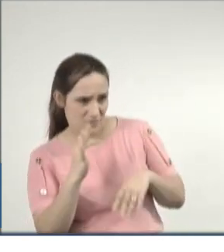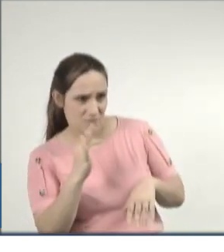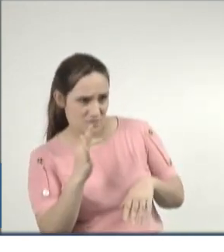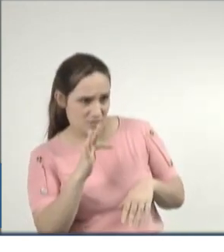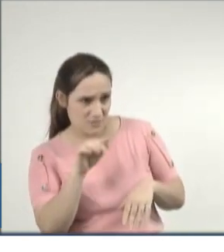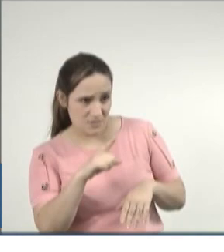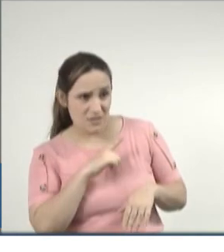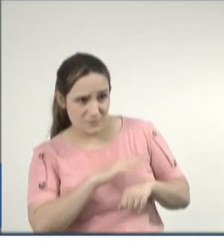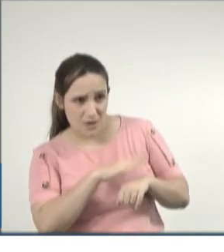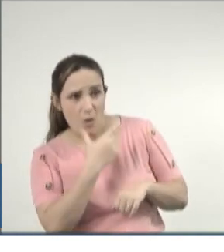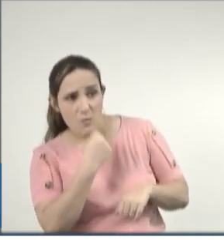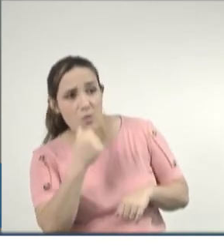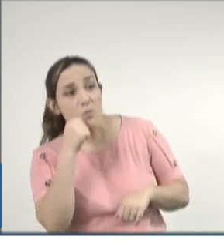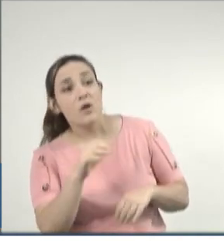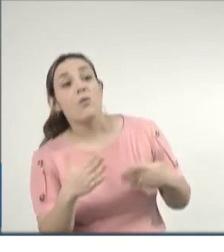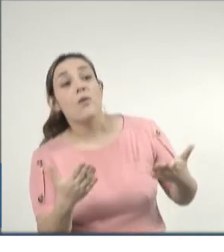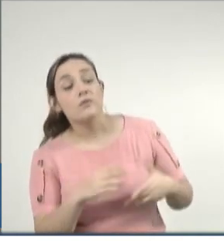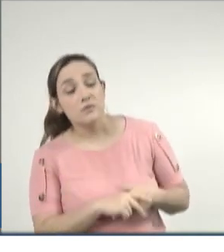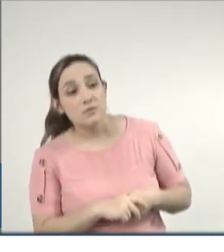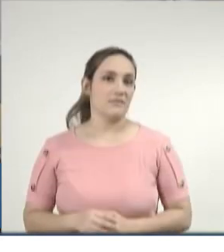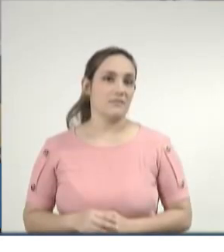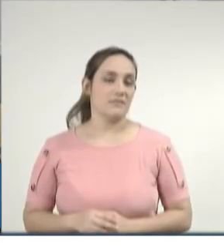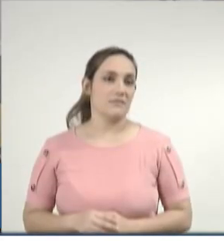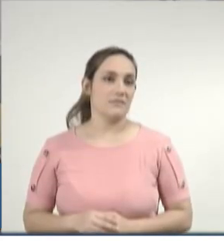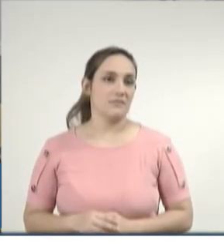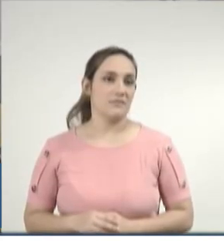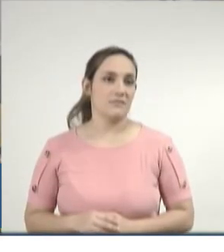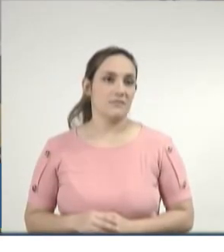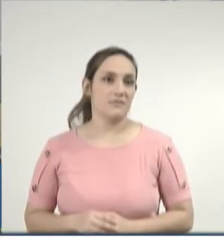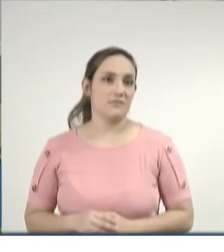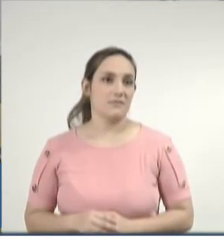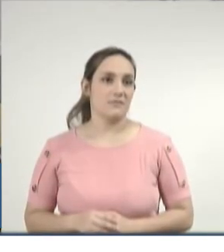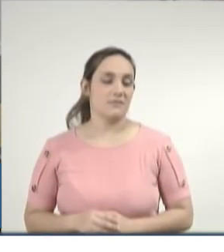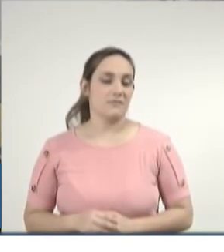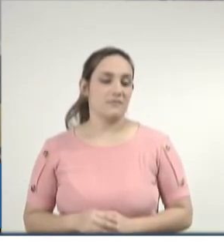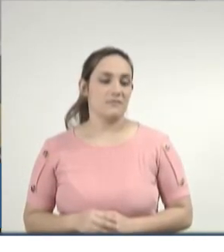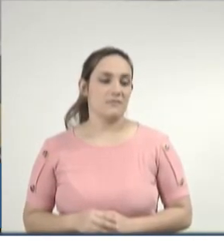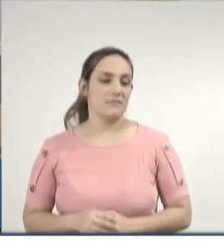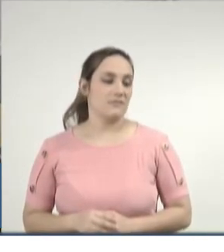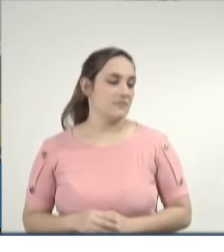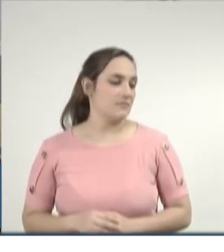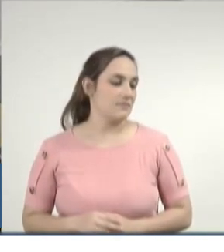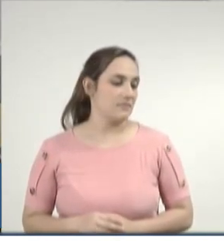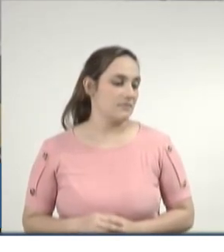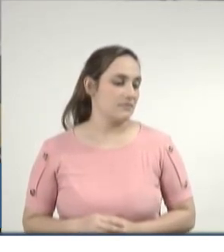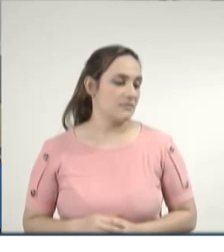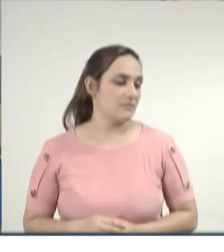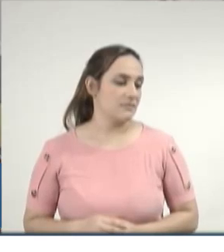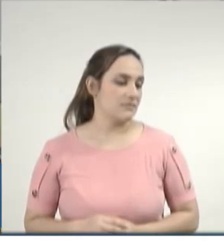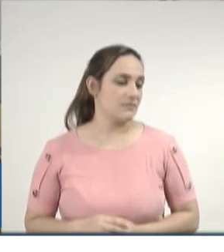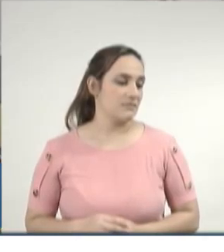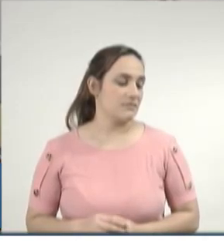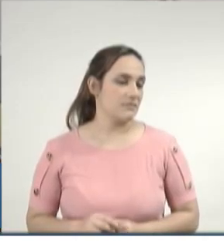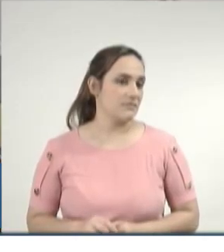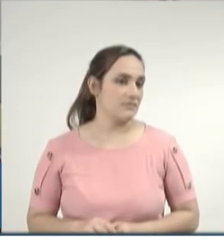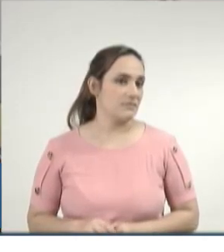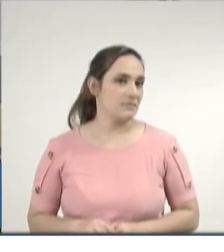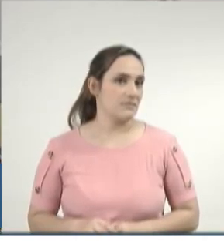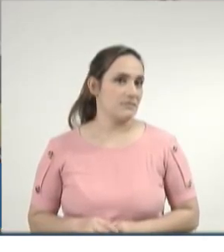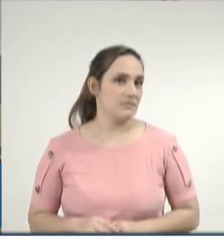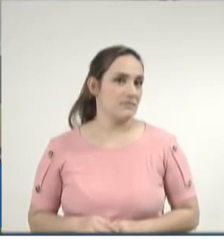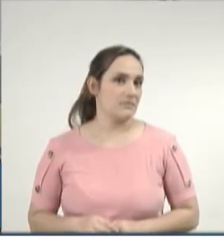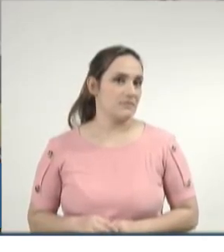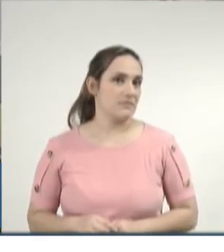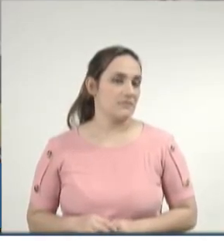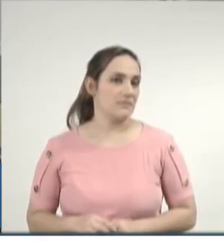professores da universidade, tem mais homens ou mais mulheres? Por que pareça, é quase equilibrado o número de professores com professoras.